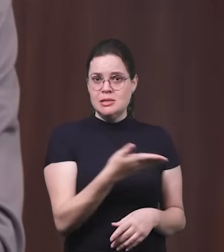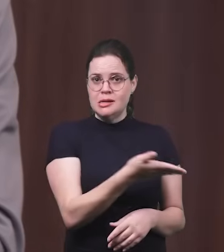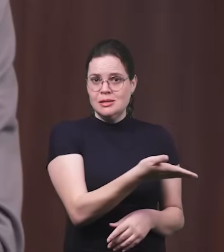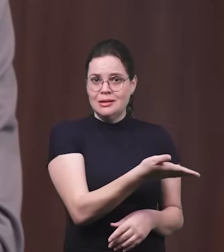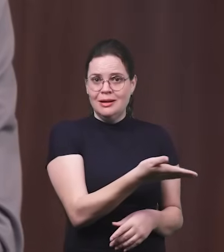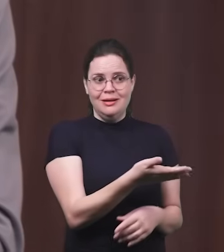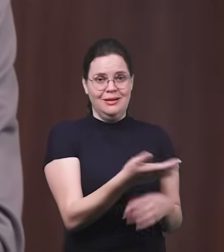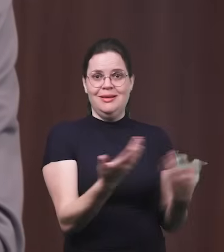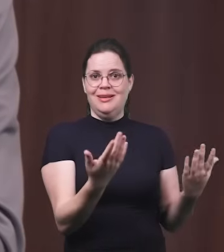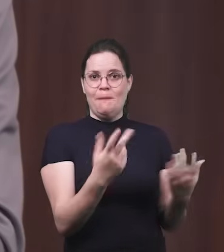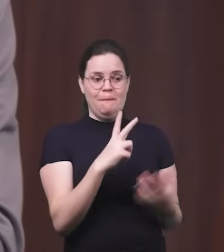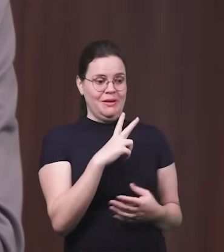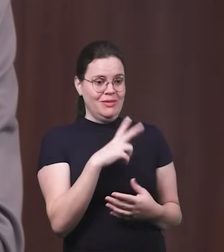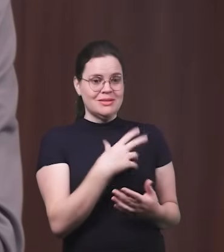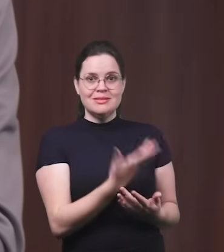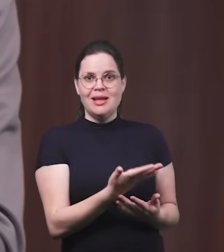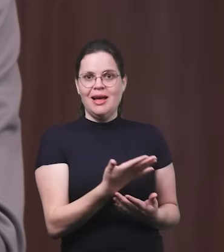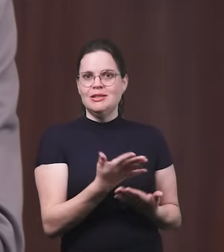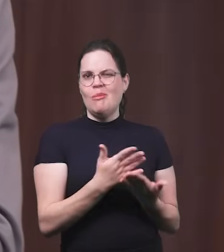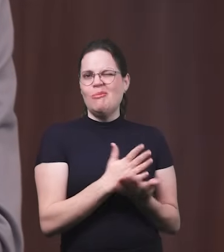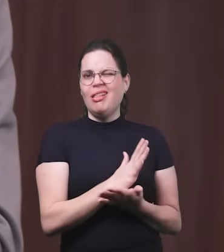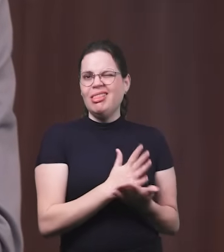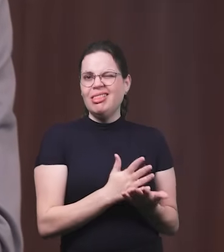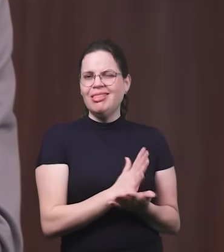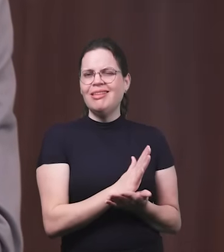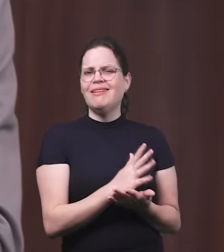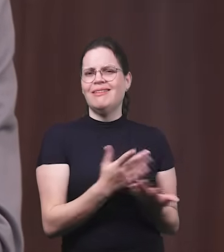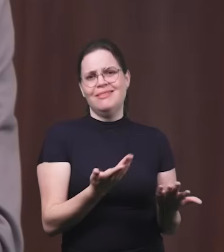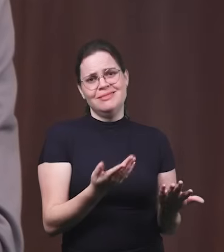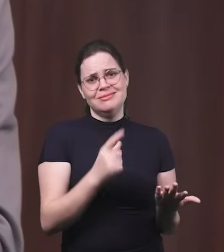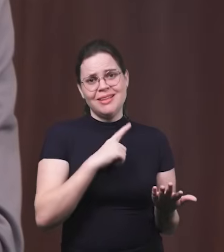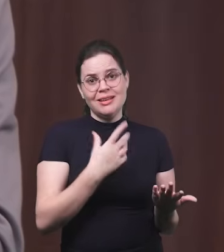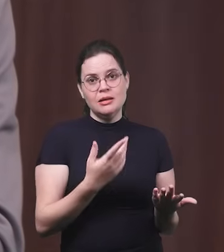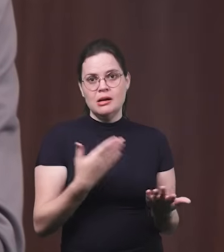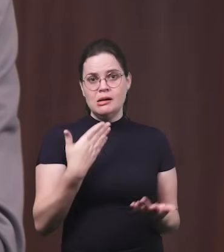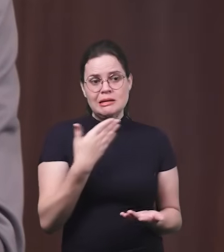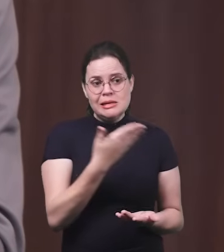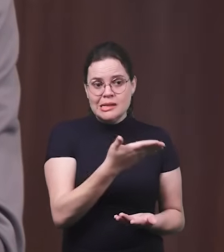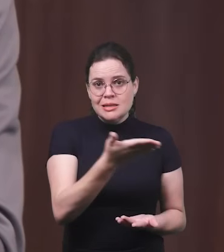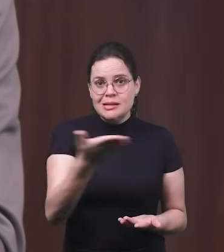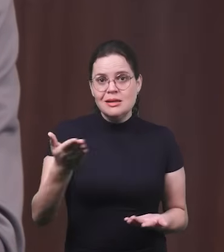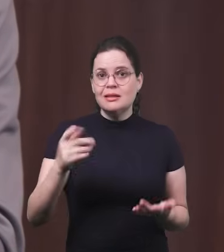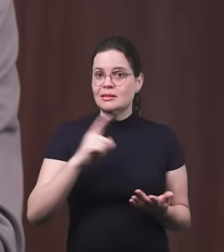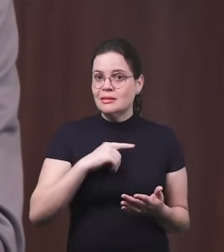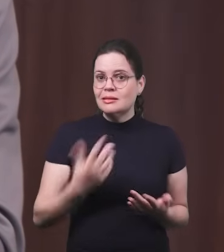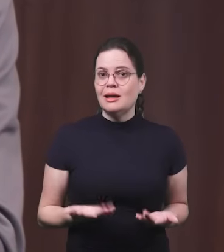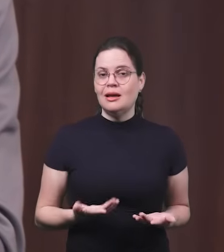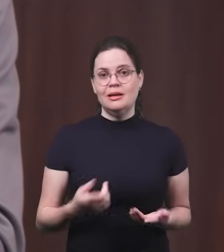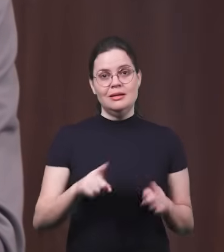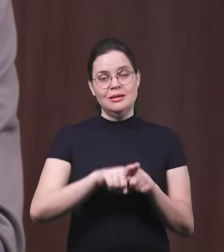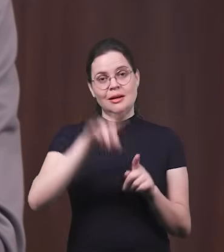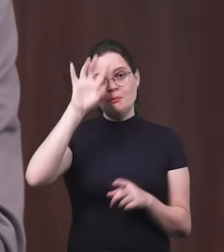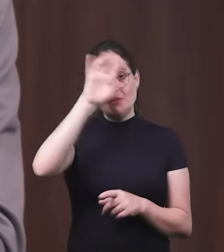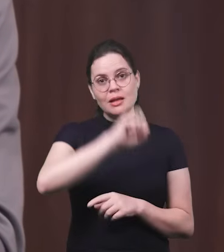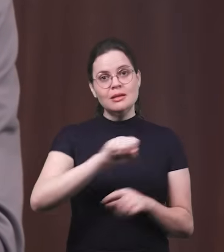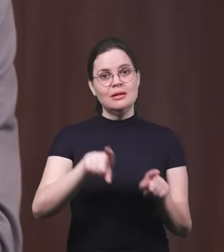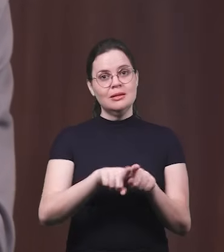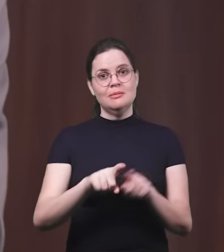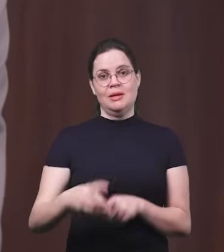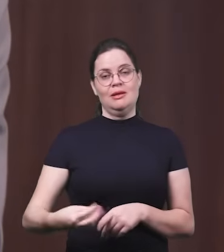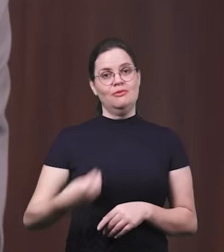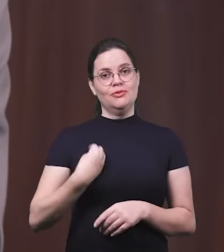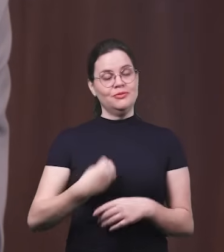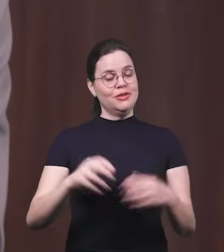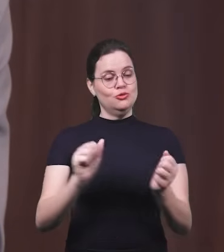a privacidade, até os defeitos, porque tem que ter defeito, não tem como não ter defeito. E aprender a conviver.